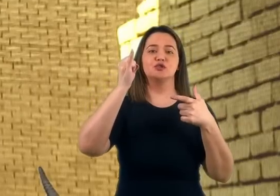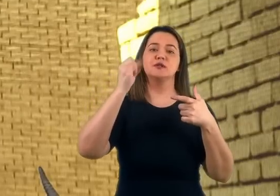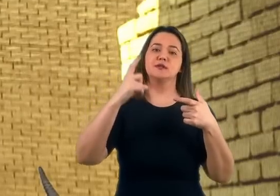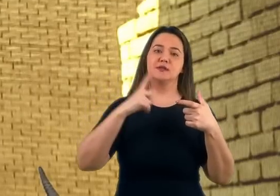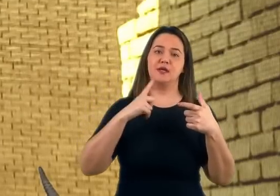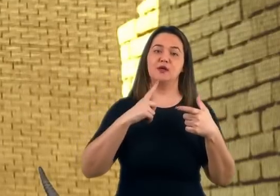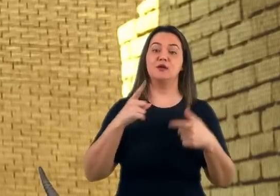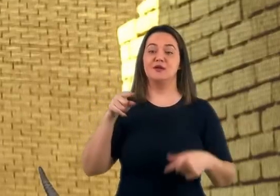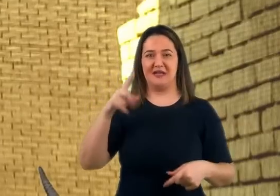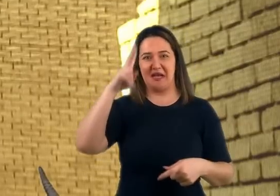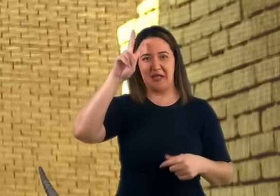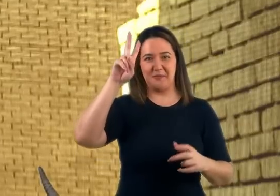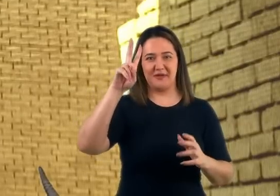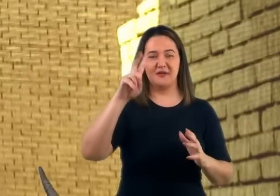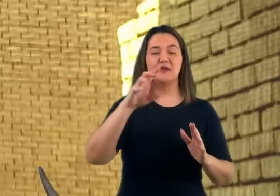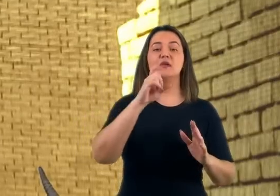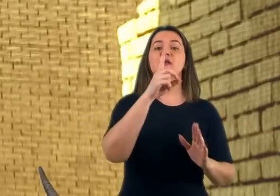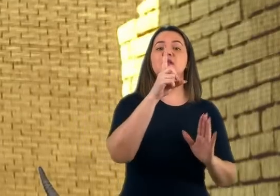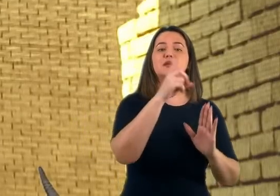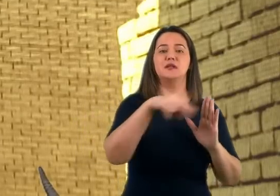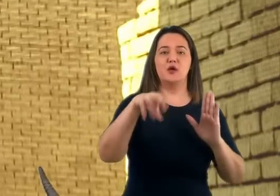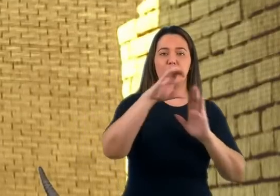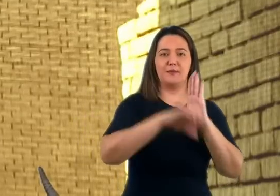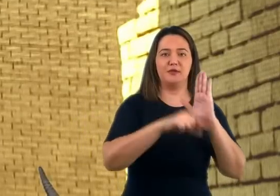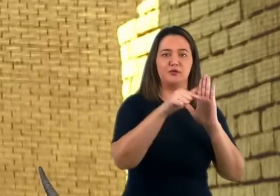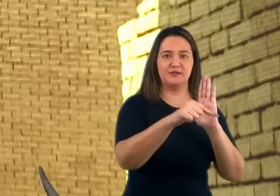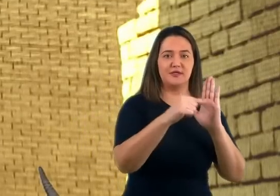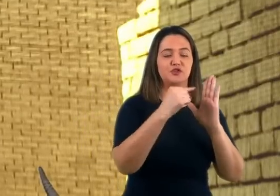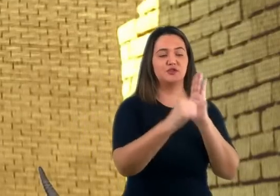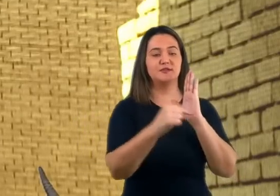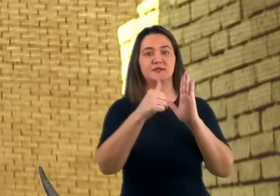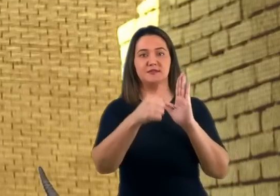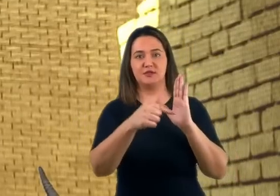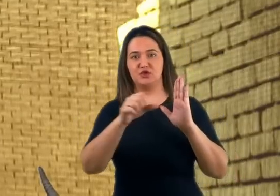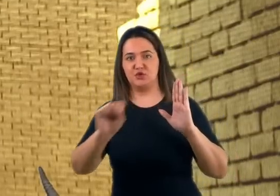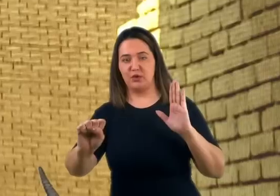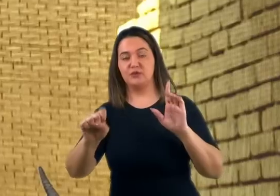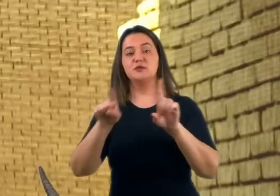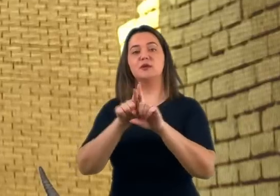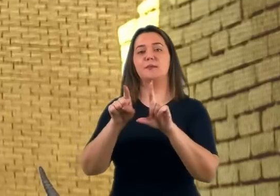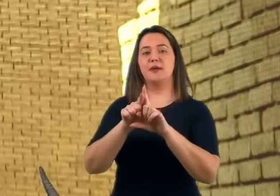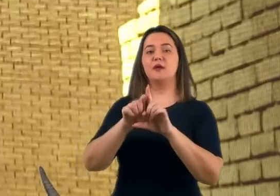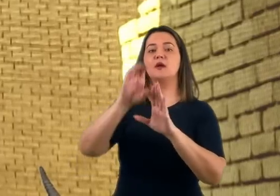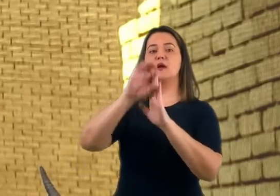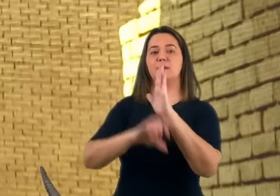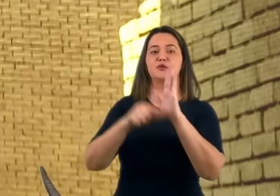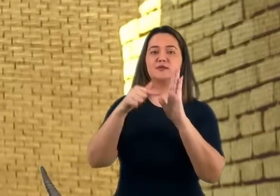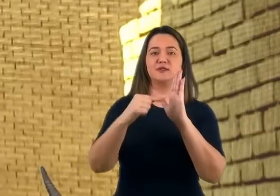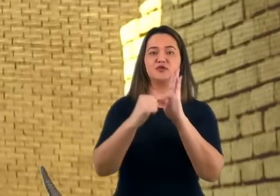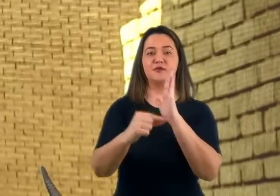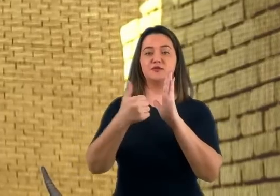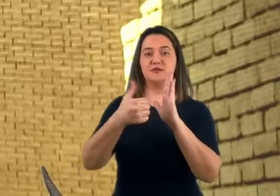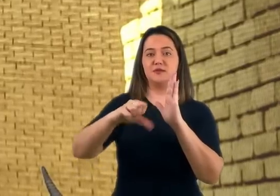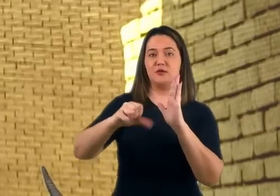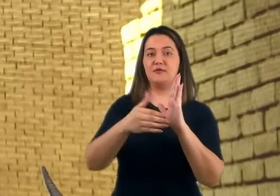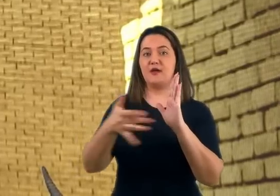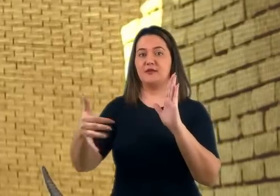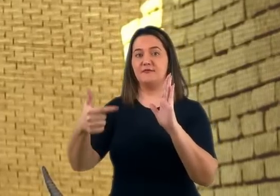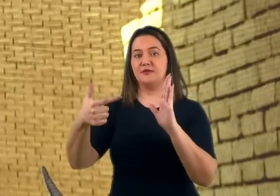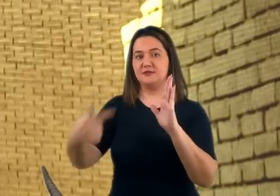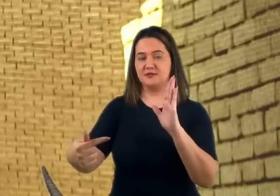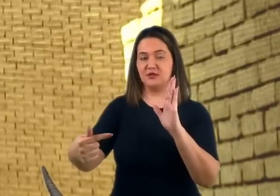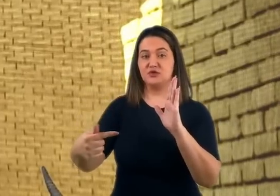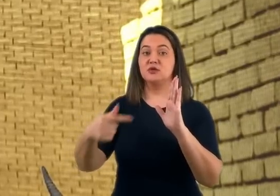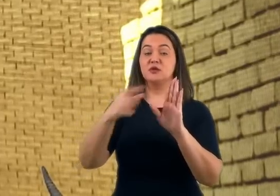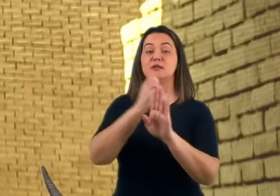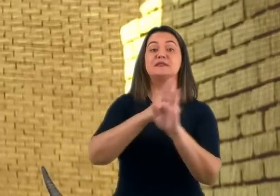4º animal. Você tem isso em Daniel capítulo 7, versículos 7 a 8, e também no capítulo 7, versos 19 a 27. E esse